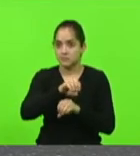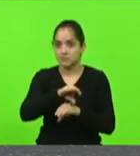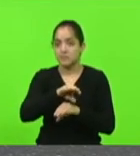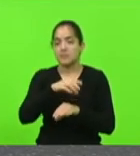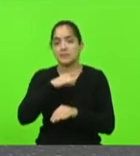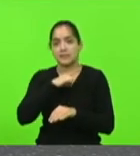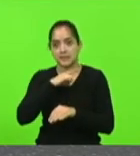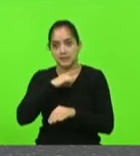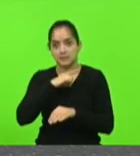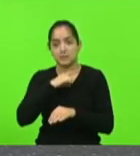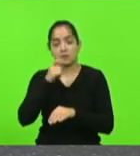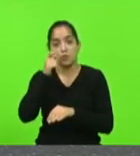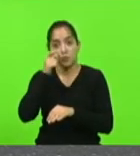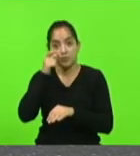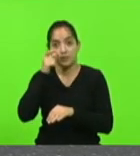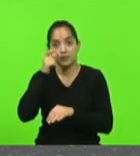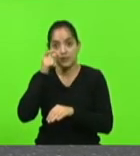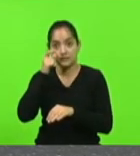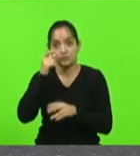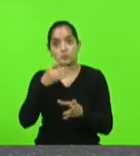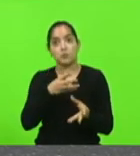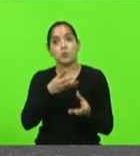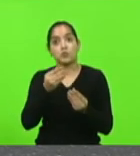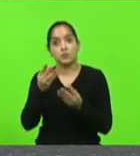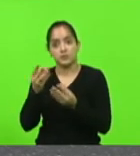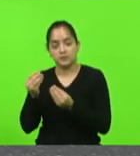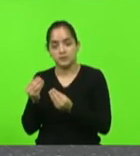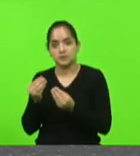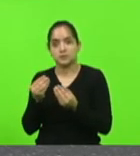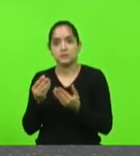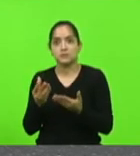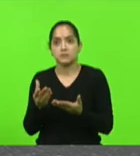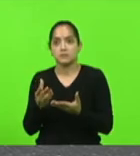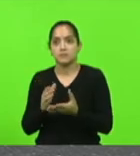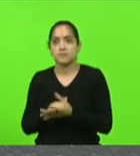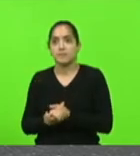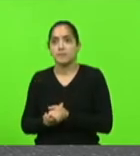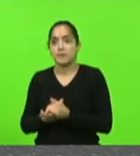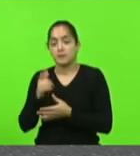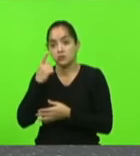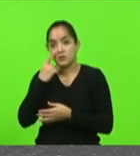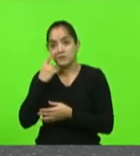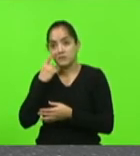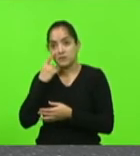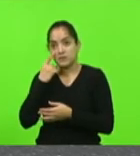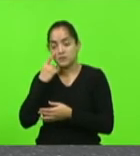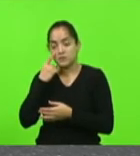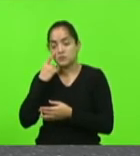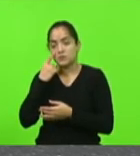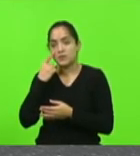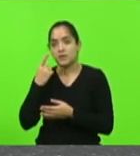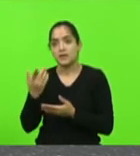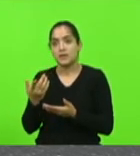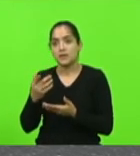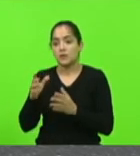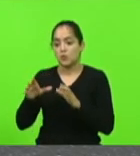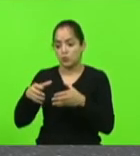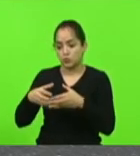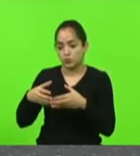gente tem acompanhado a agenda do governador Moisés e da sua